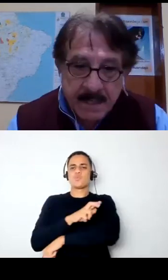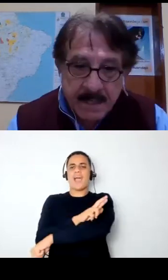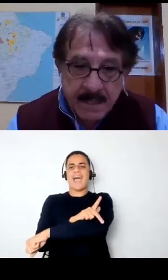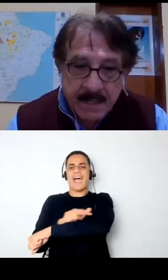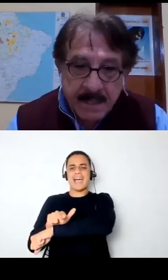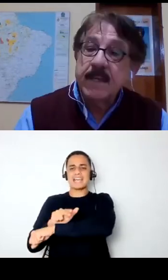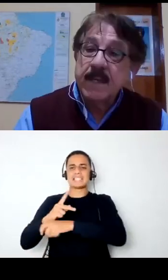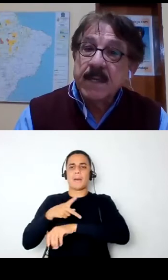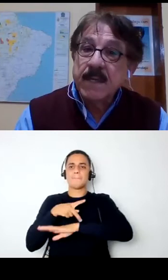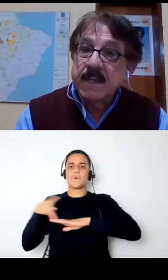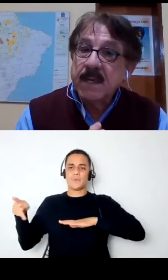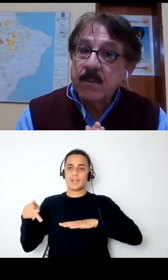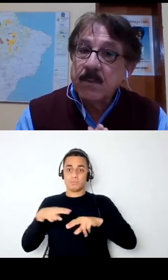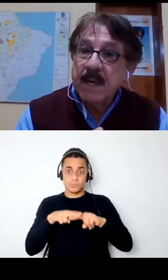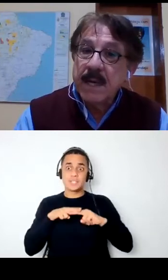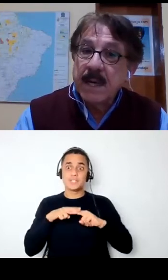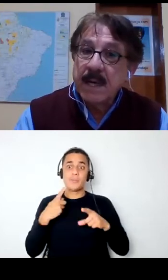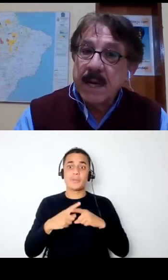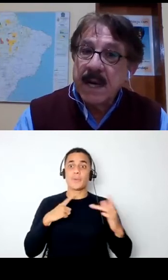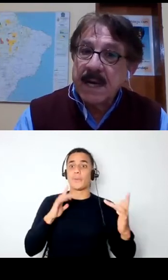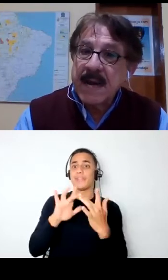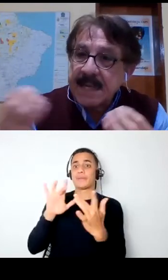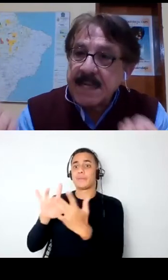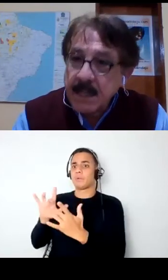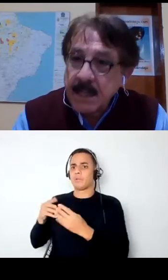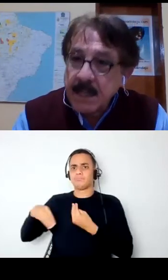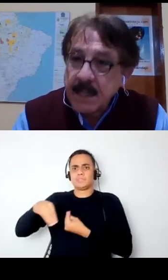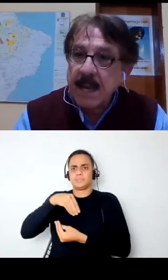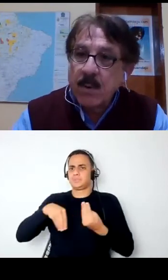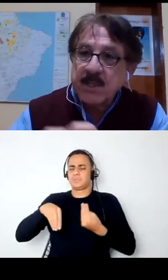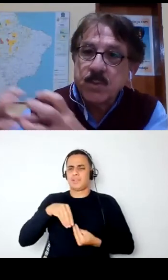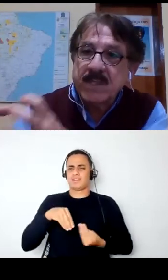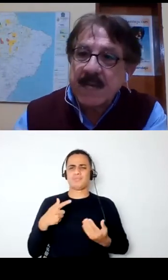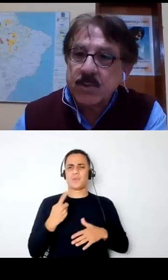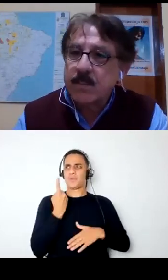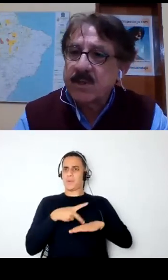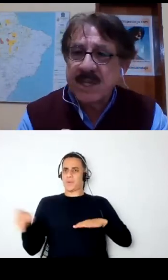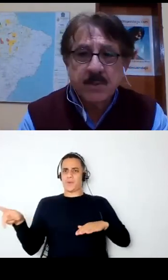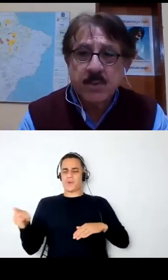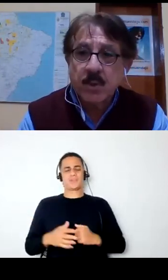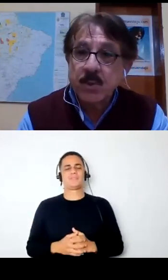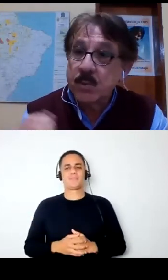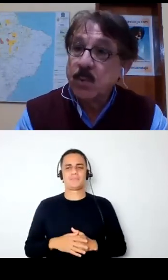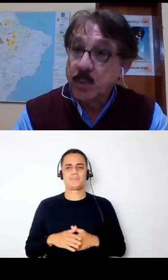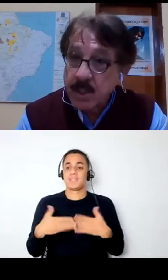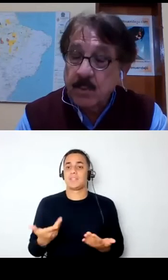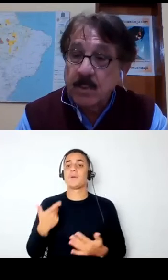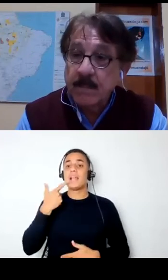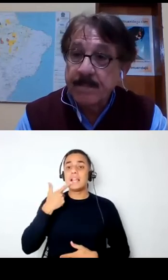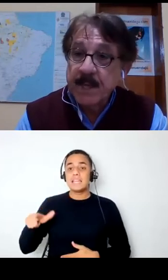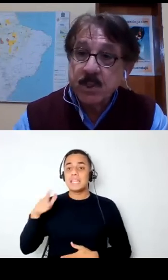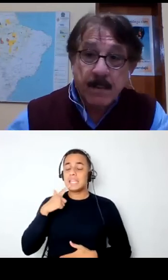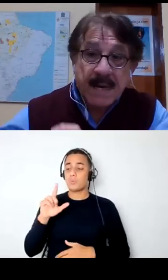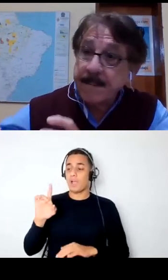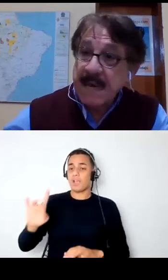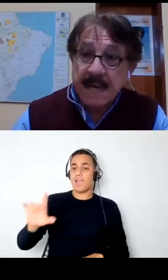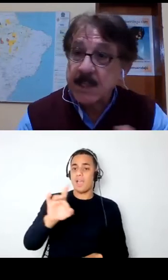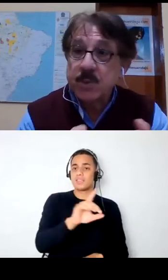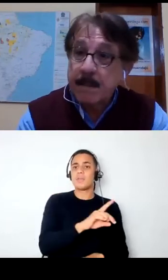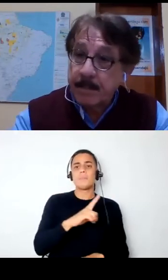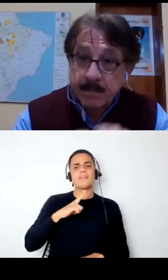de organização social, de festividade, etc., etc., internamente, mas também no contato com outras sociedades.